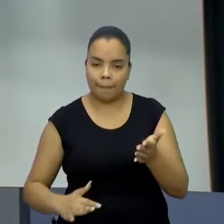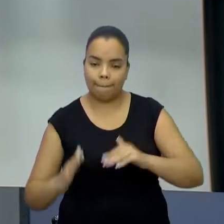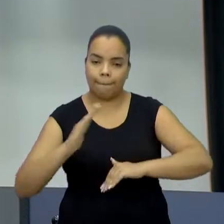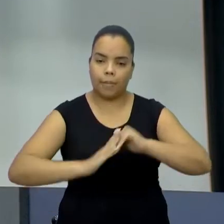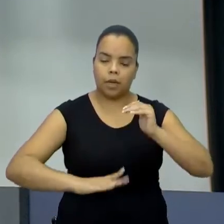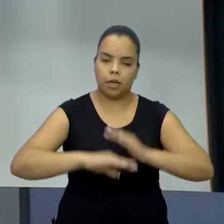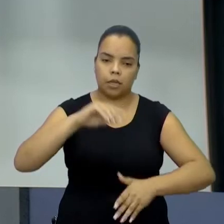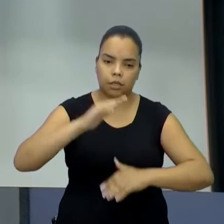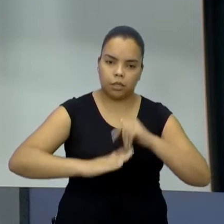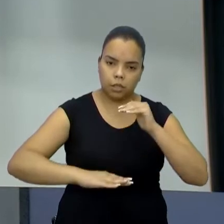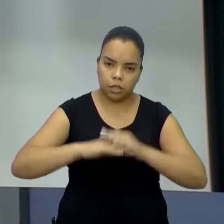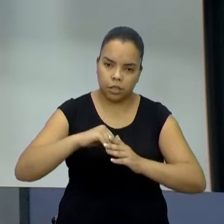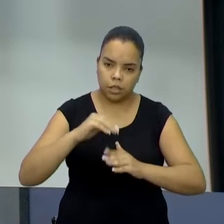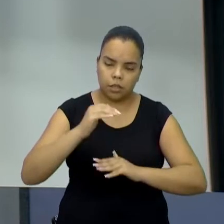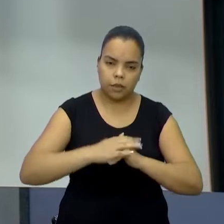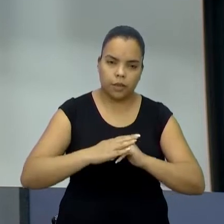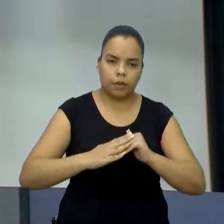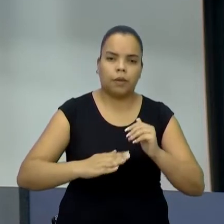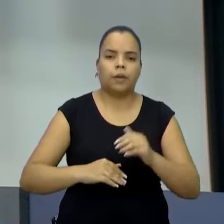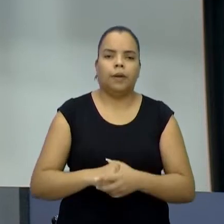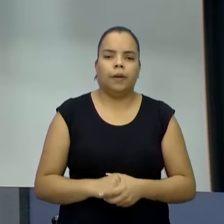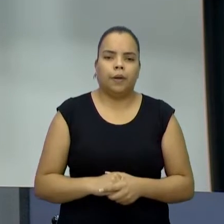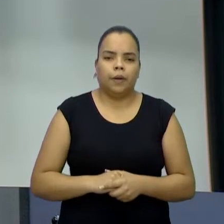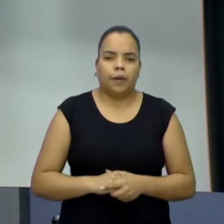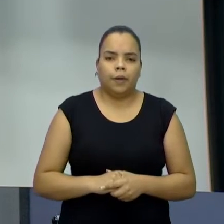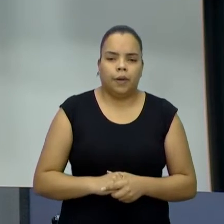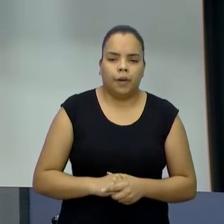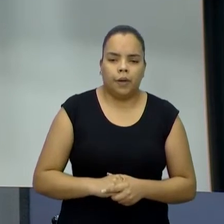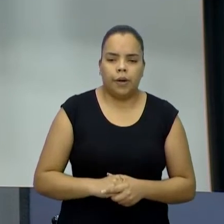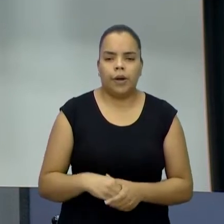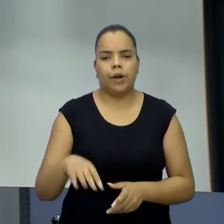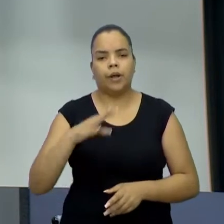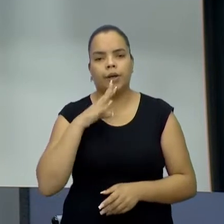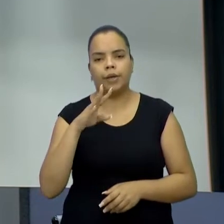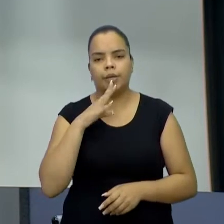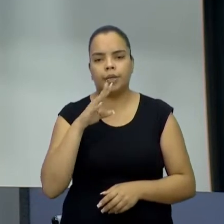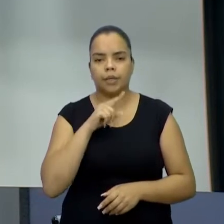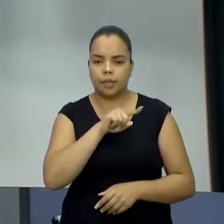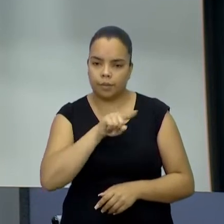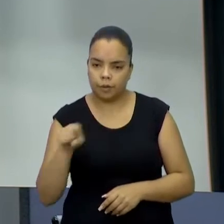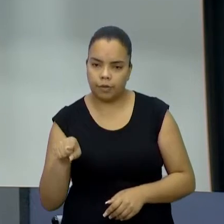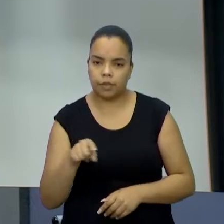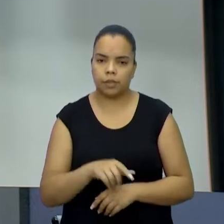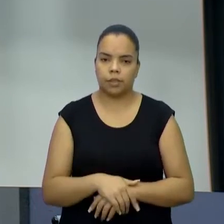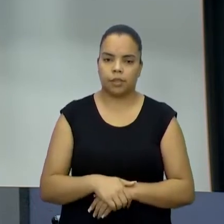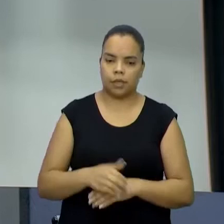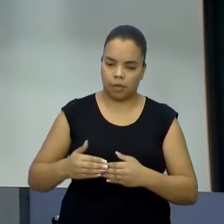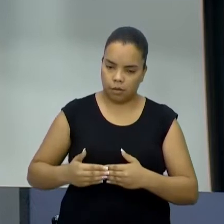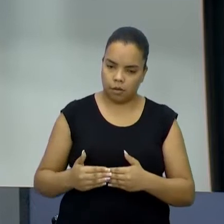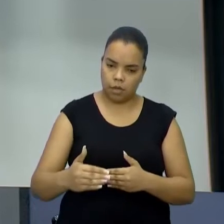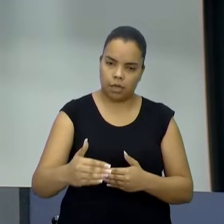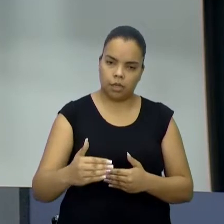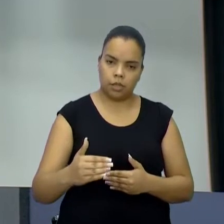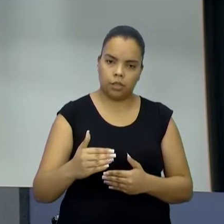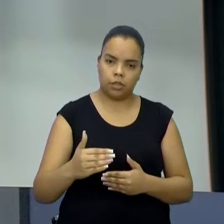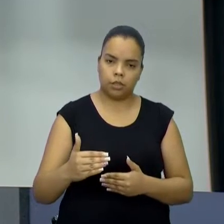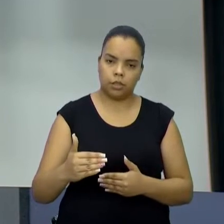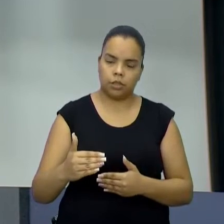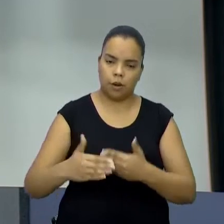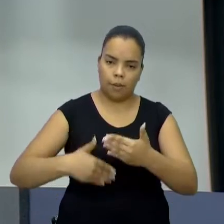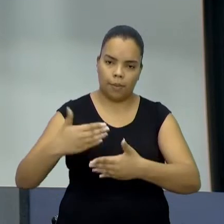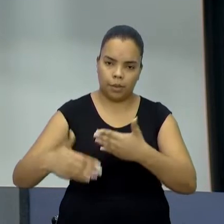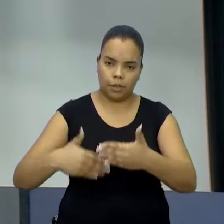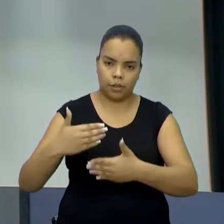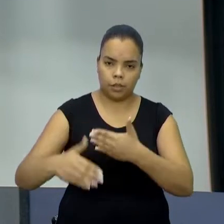práticas dessas modalidades revisitadas e conhecidas por vocês. Durante esse processo, foi solicitado